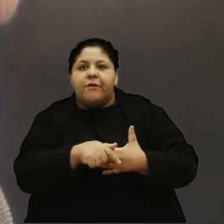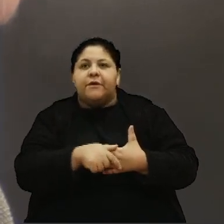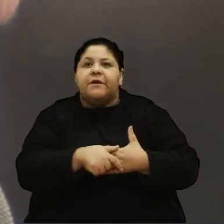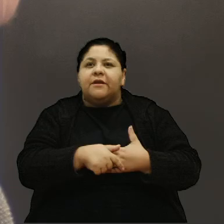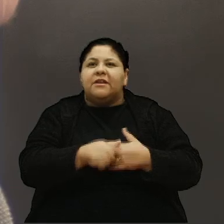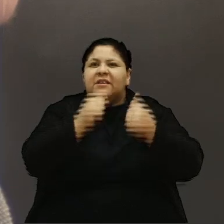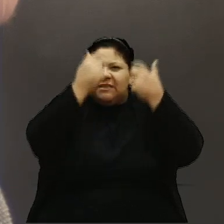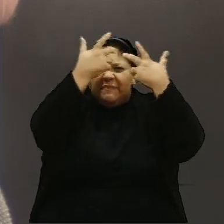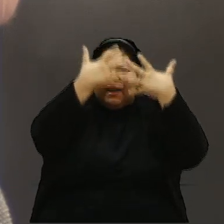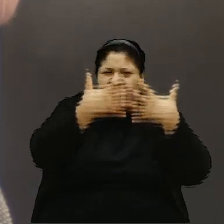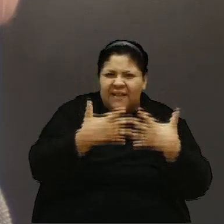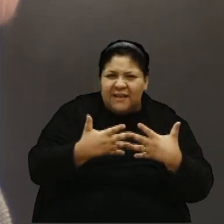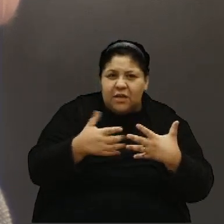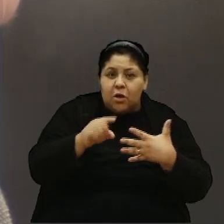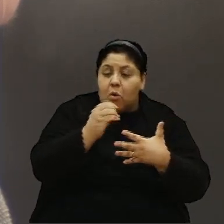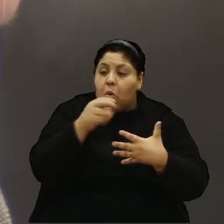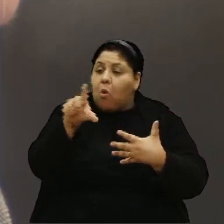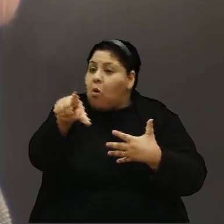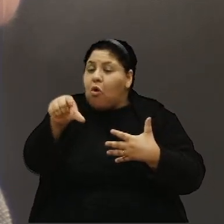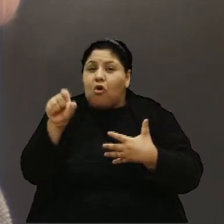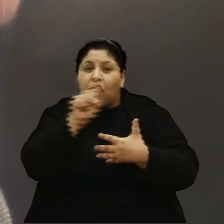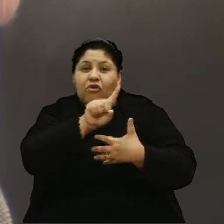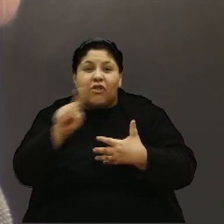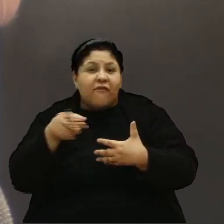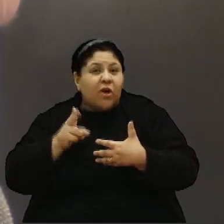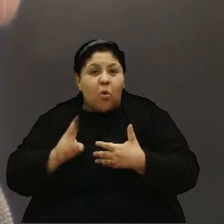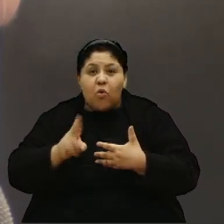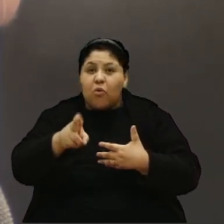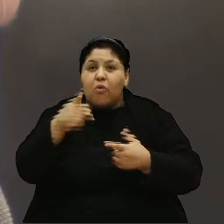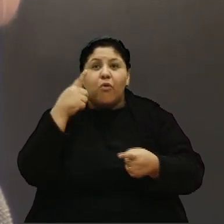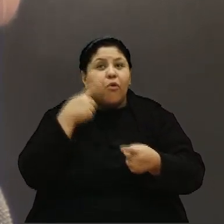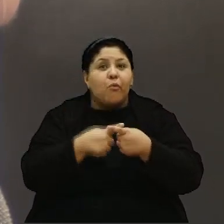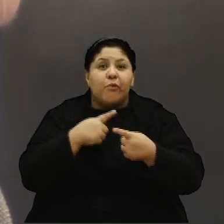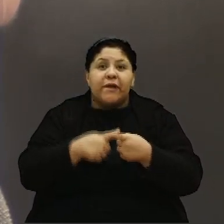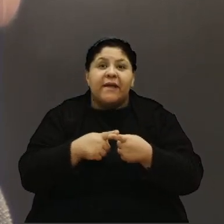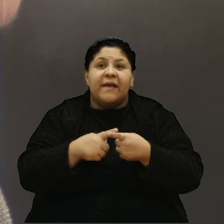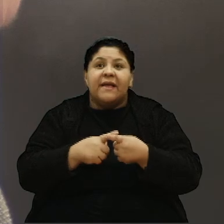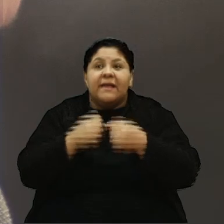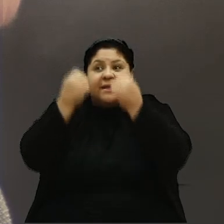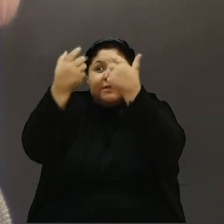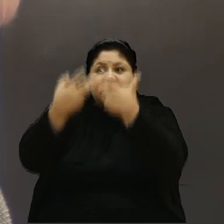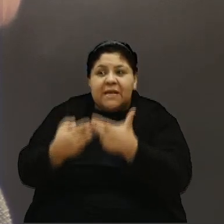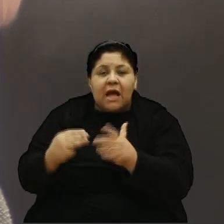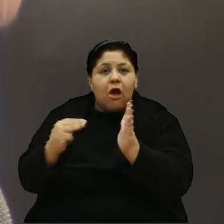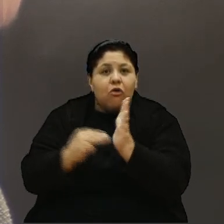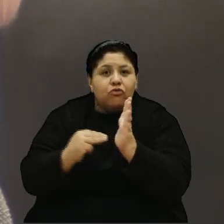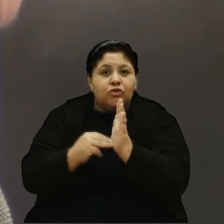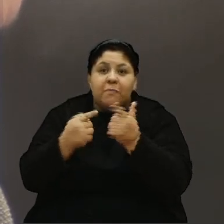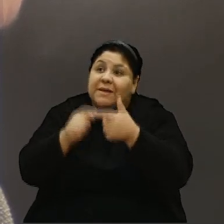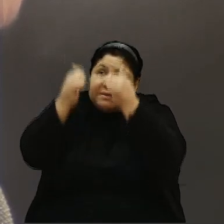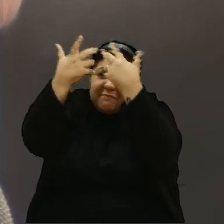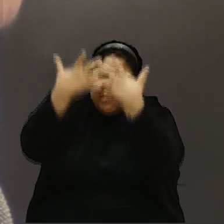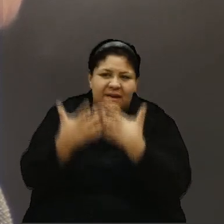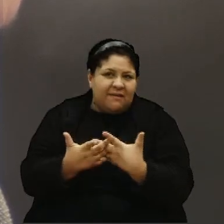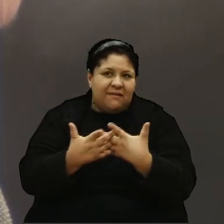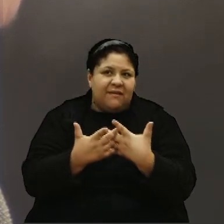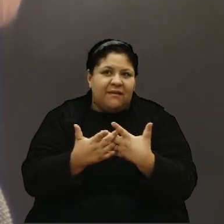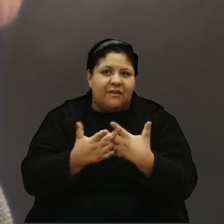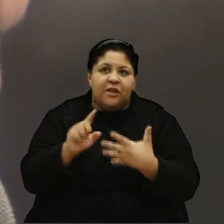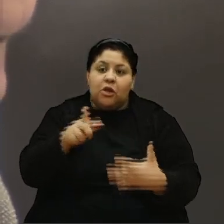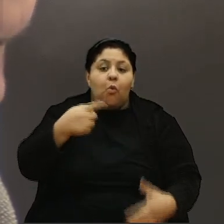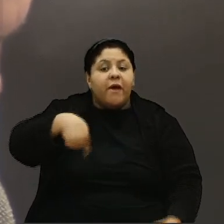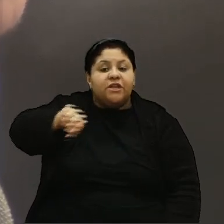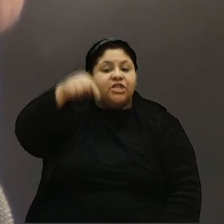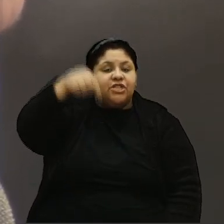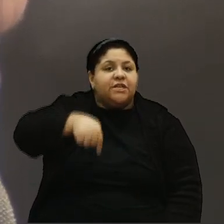aquilo, ou a gente decidiu que não vai mais continuar por esses motivos, mas fale alguma coisa, porque não é a gente que